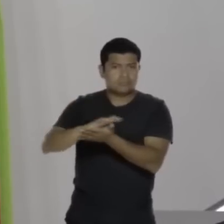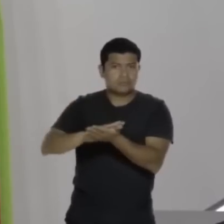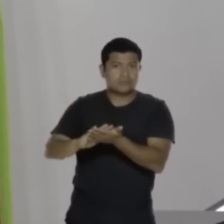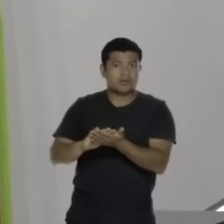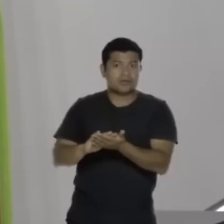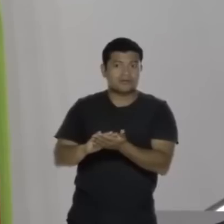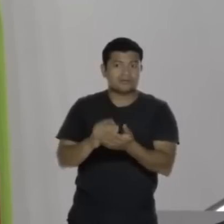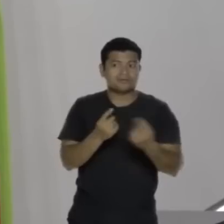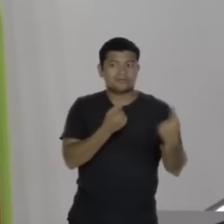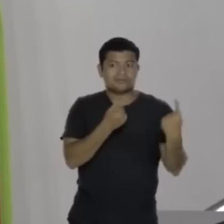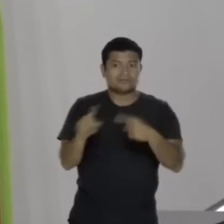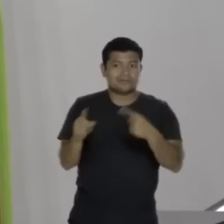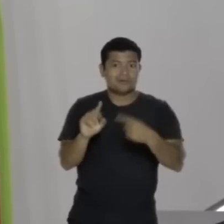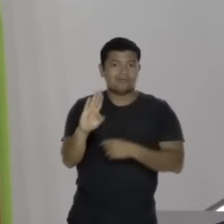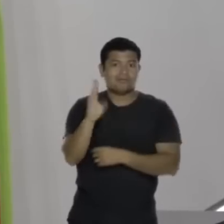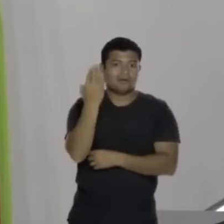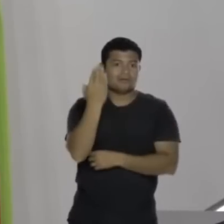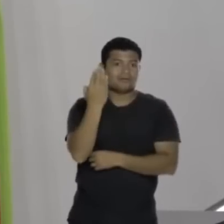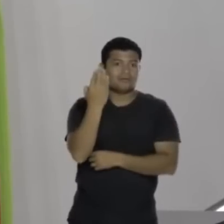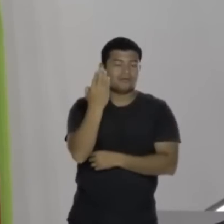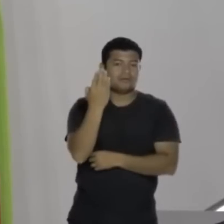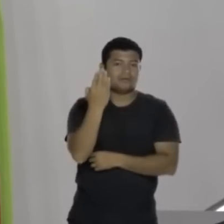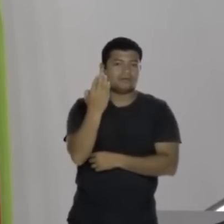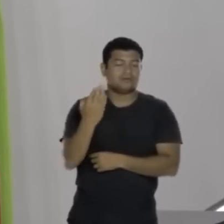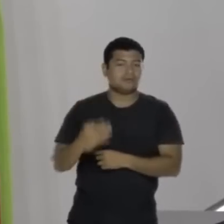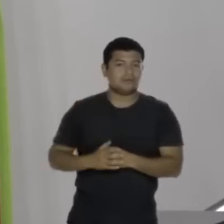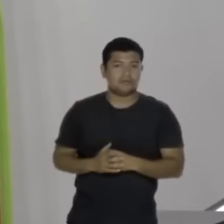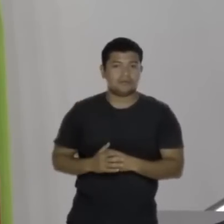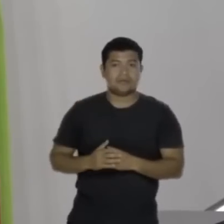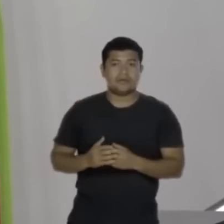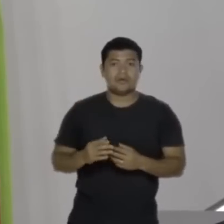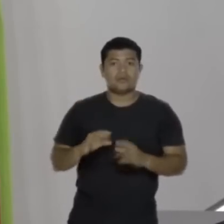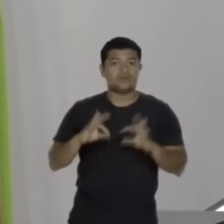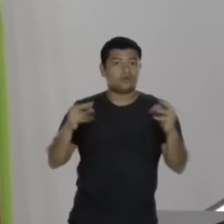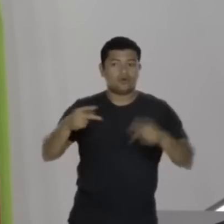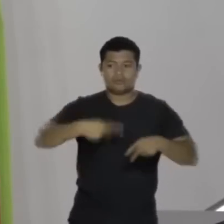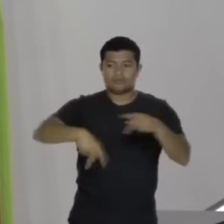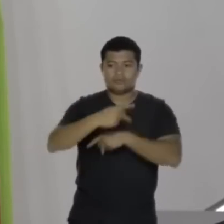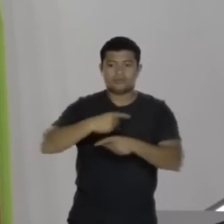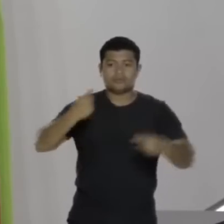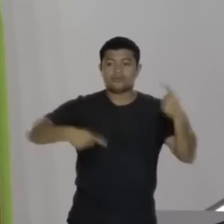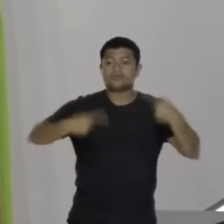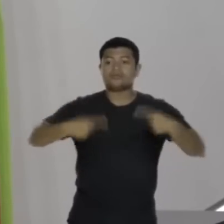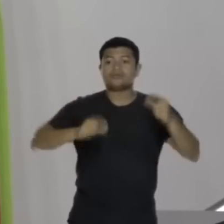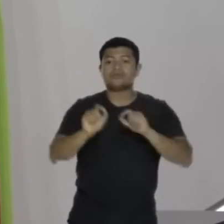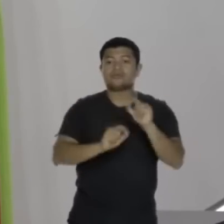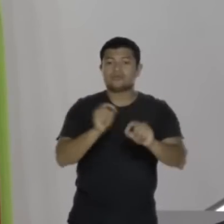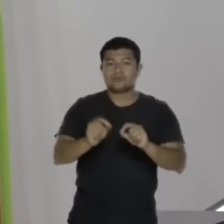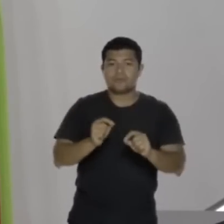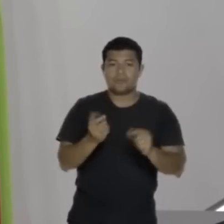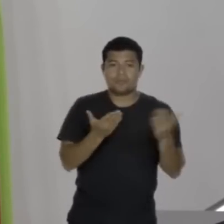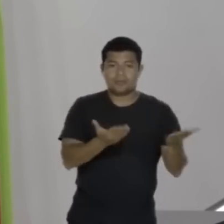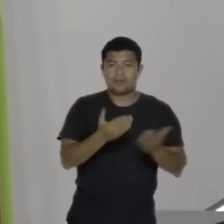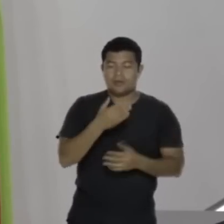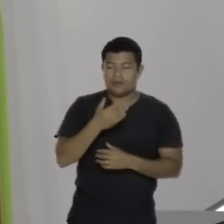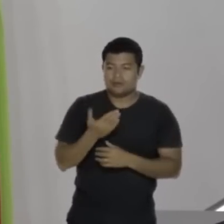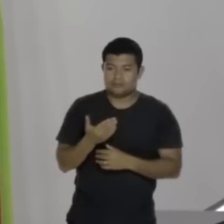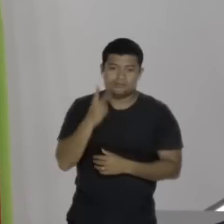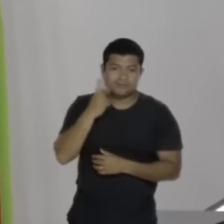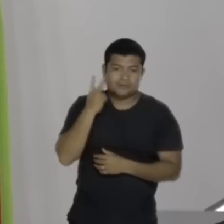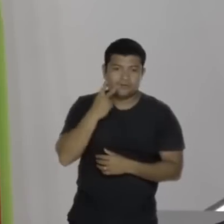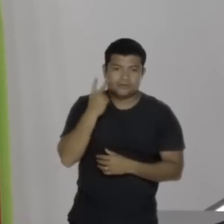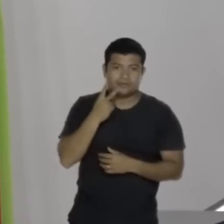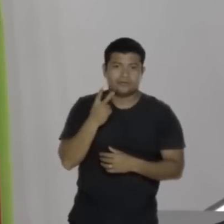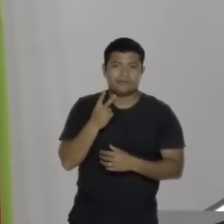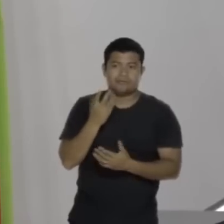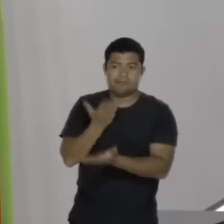falsa acusação de crime? Bom, e o que que todo mundo está discutindo agora? Todo mundo está discutindo que a vereadora foi injustamente caçada, afinal as pessoas